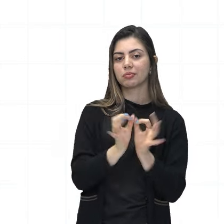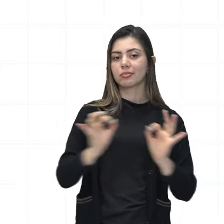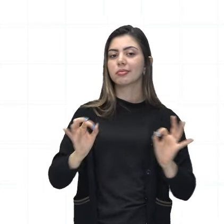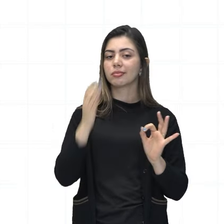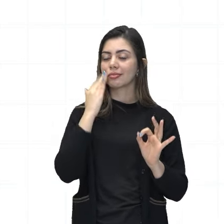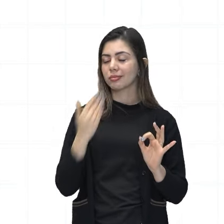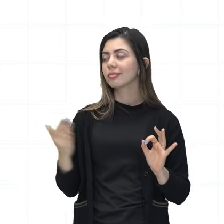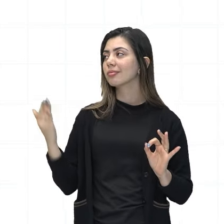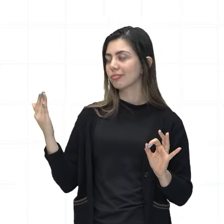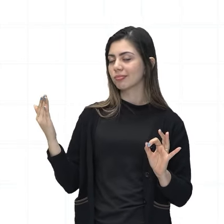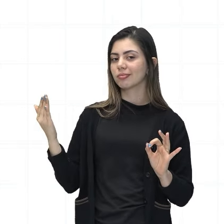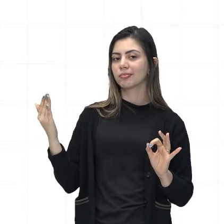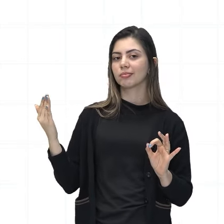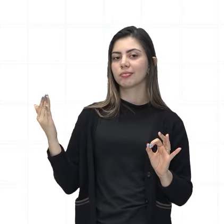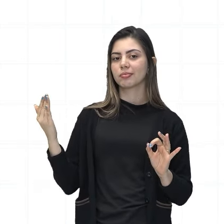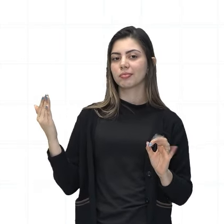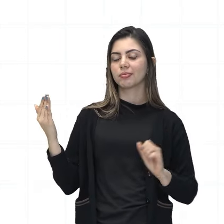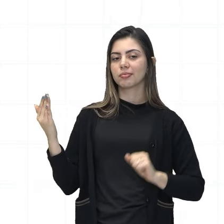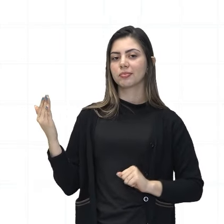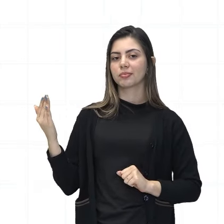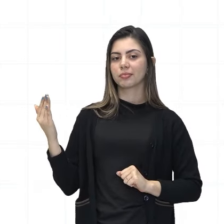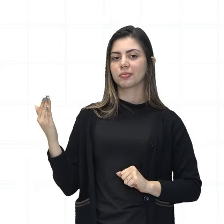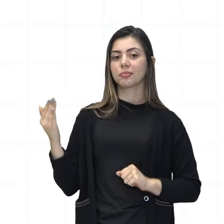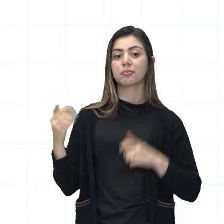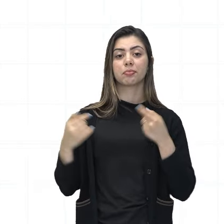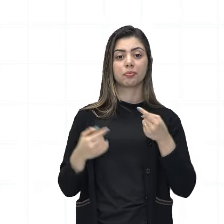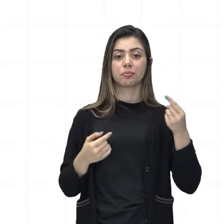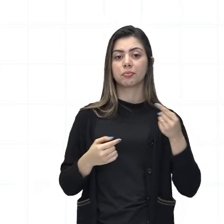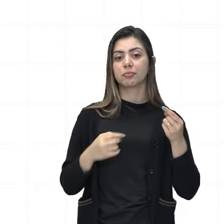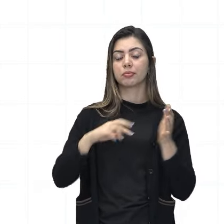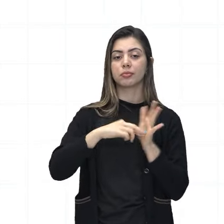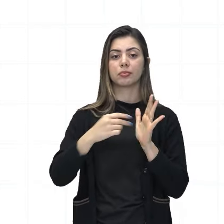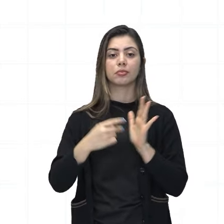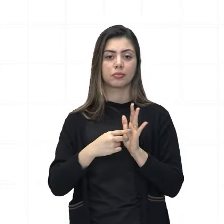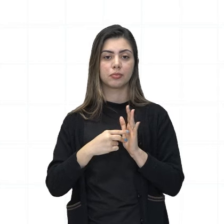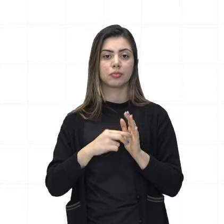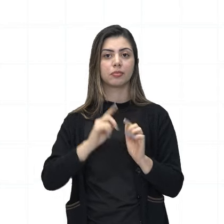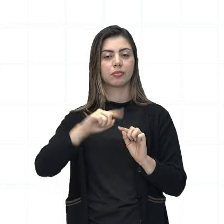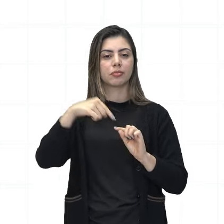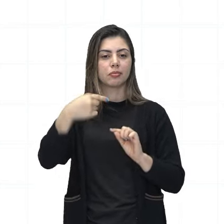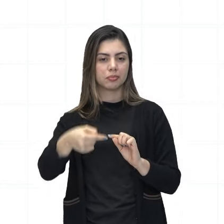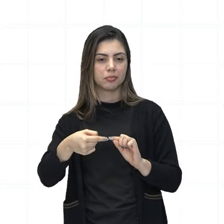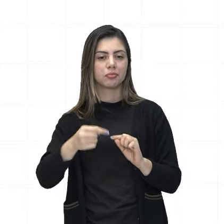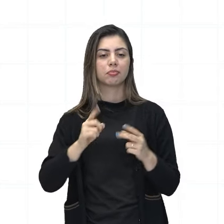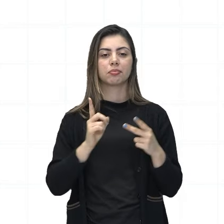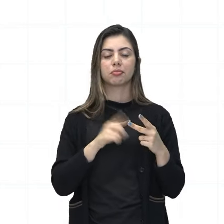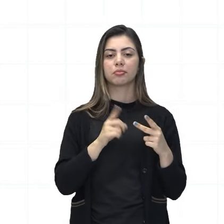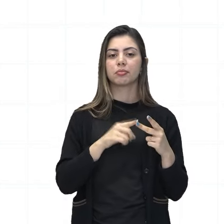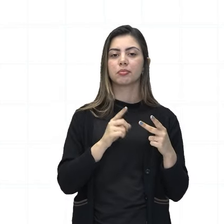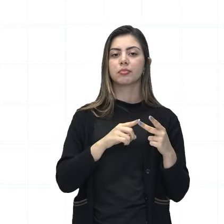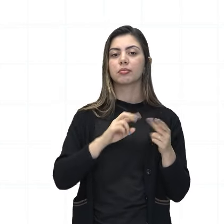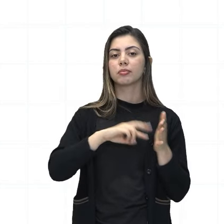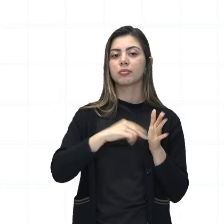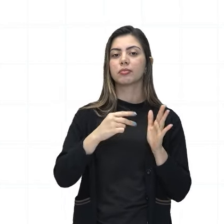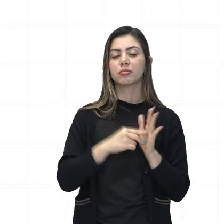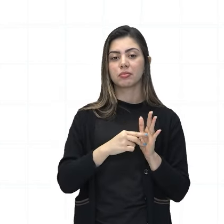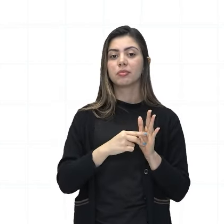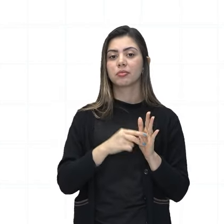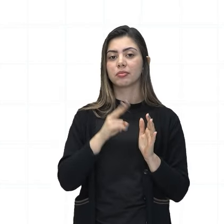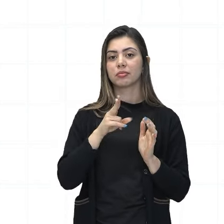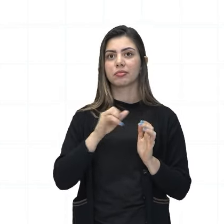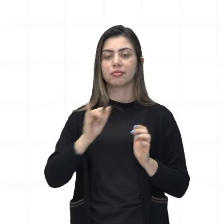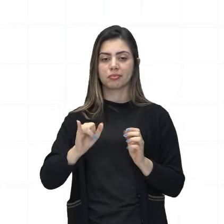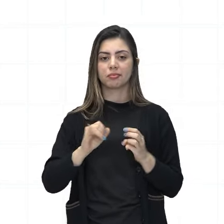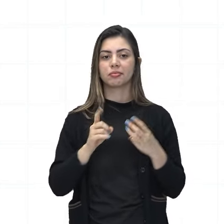daí, ó. Later, que significa mais tarde. Soon, que significa logo ou em